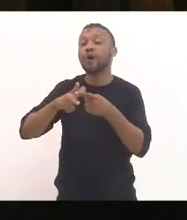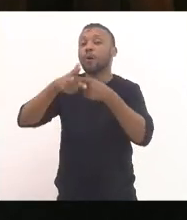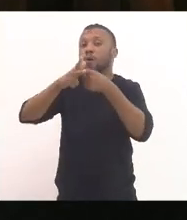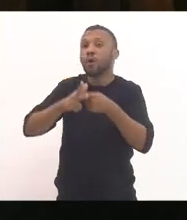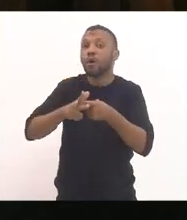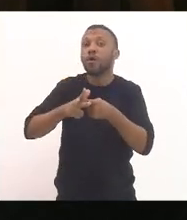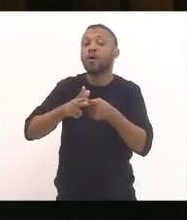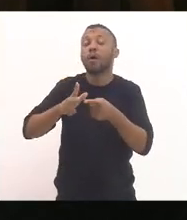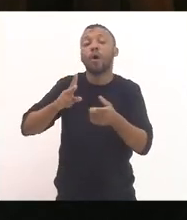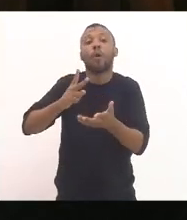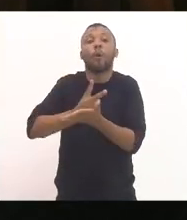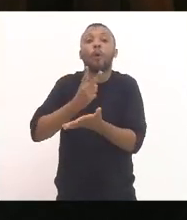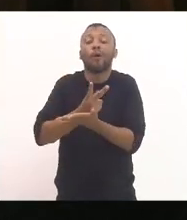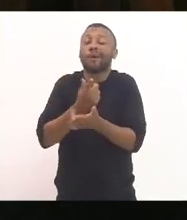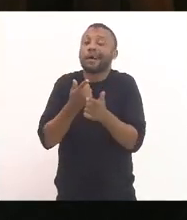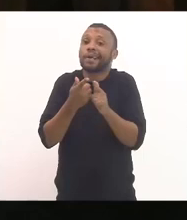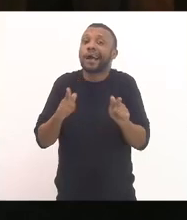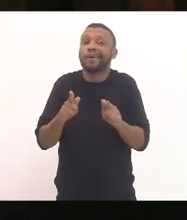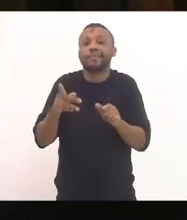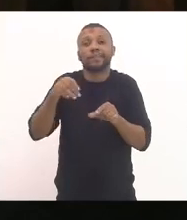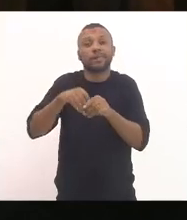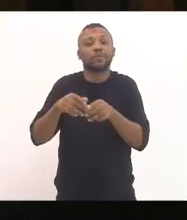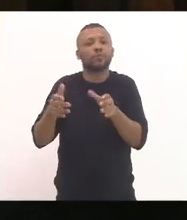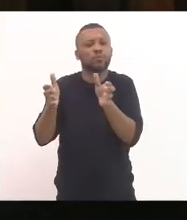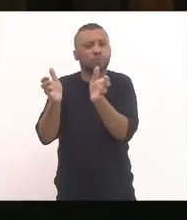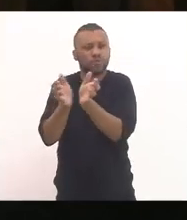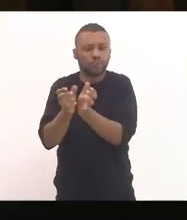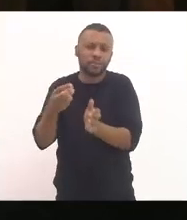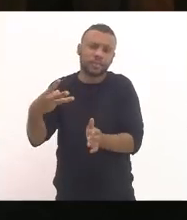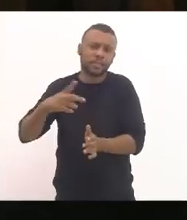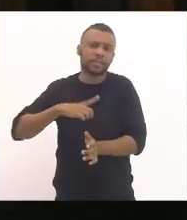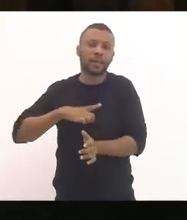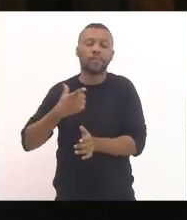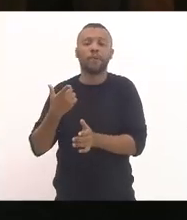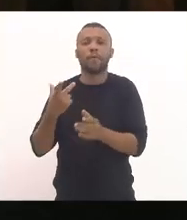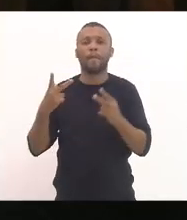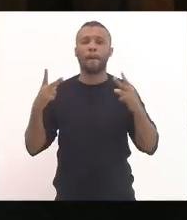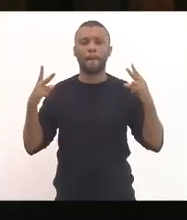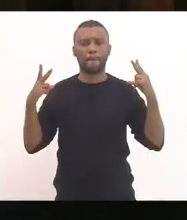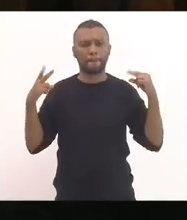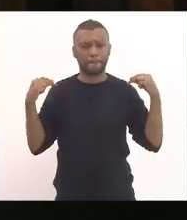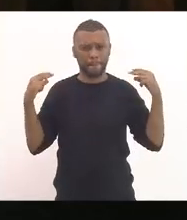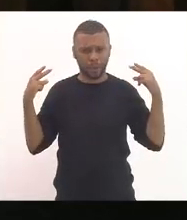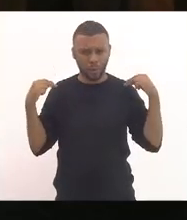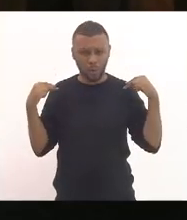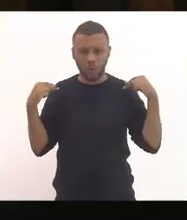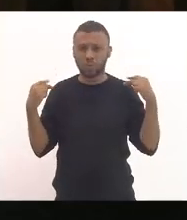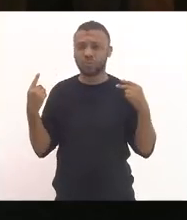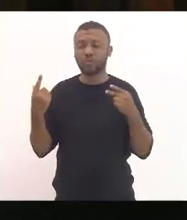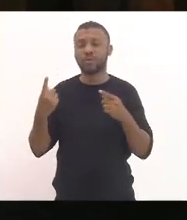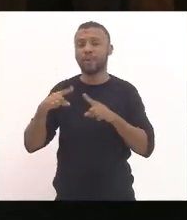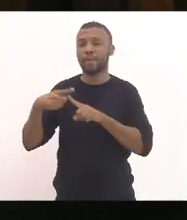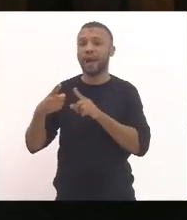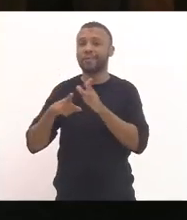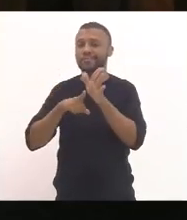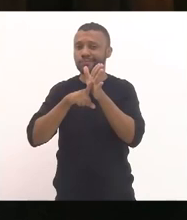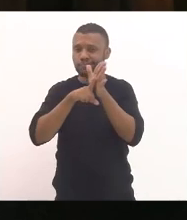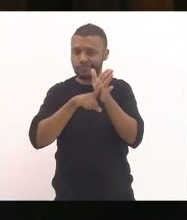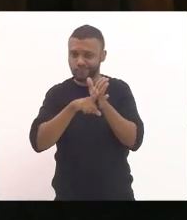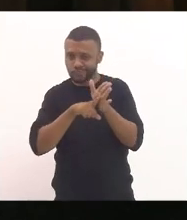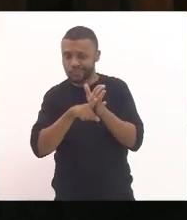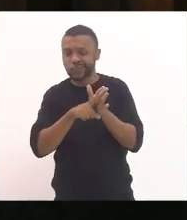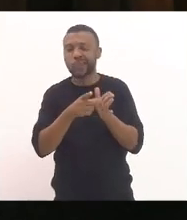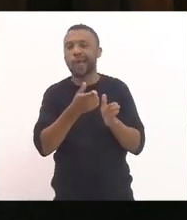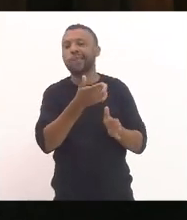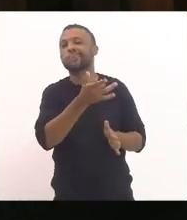grave dentro do grupo 3 que temos o piloto como índice 1250 os peritos não